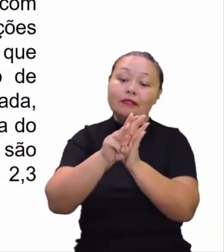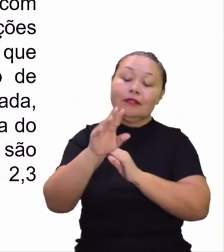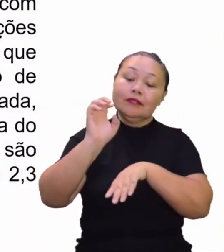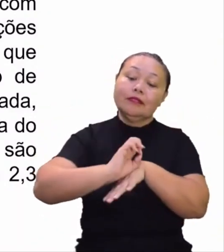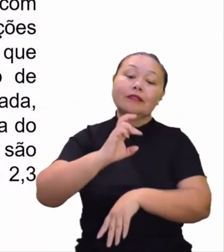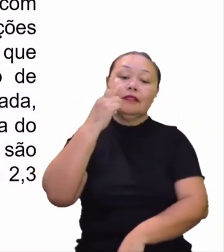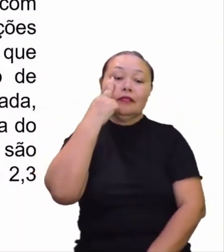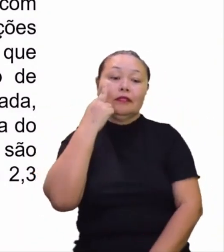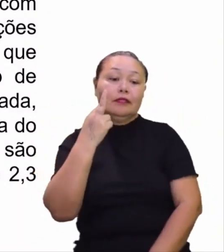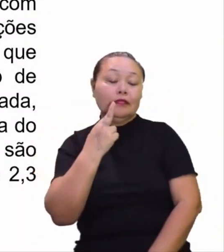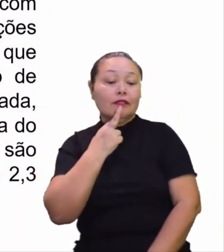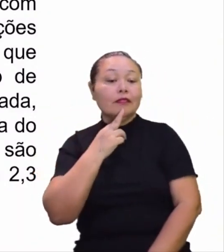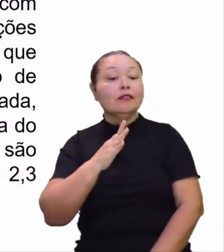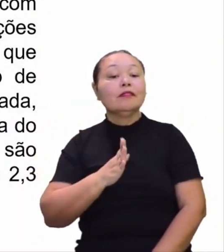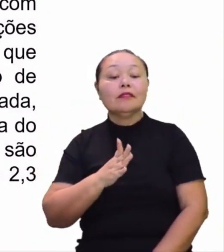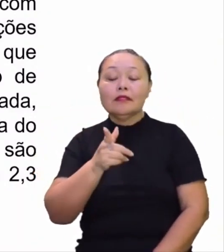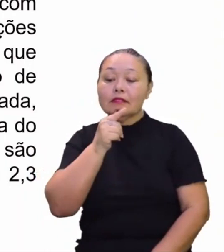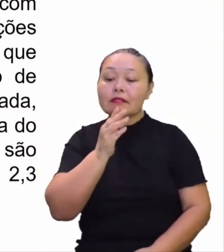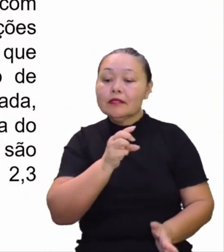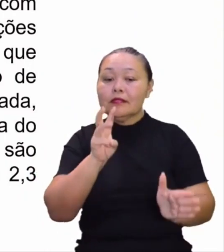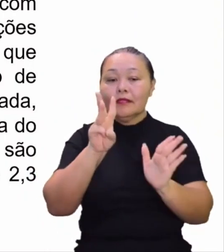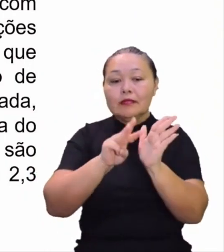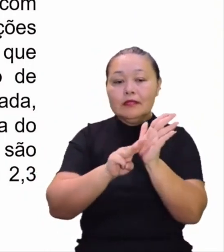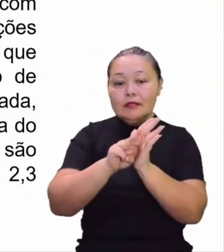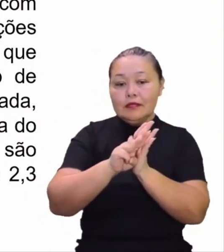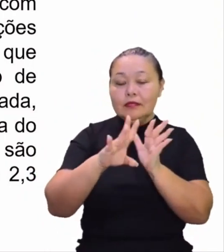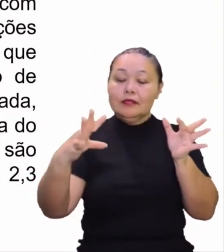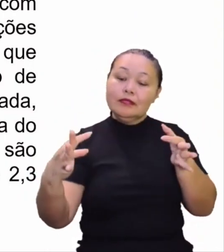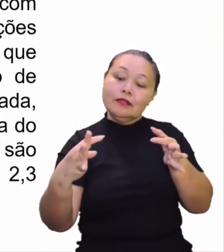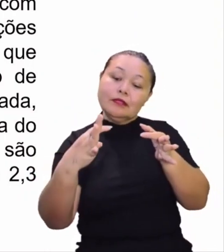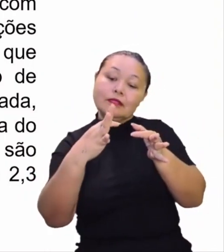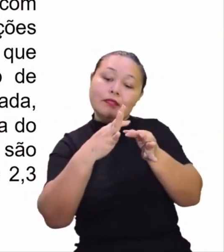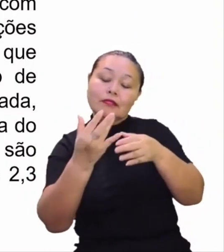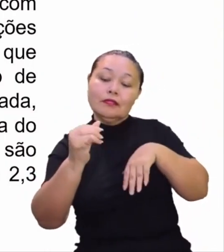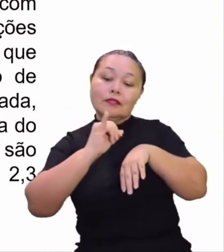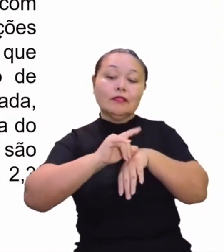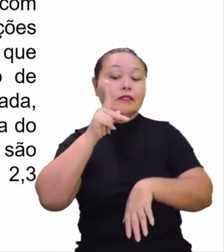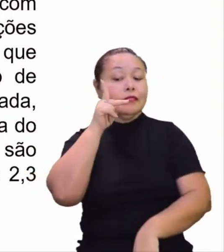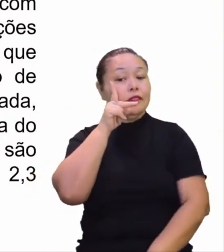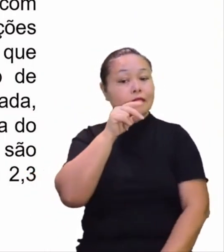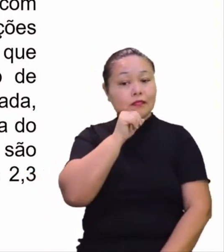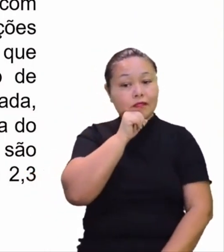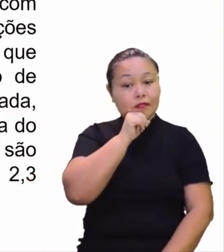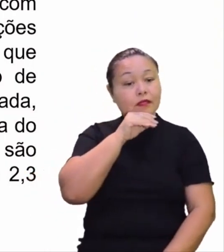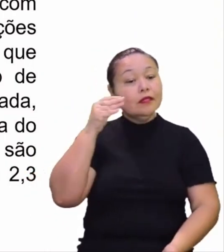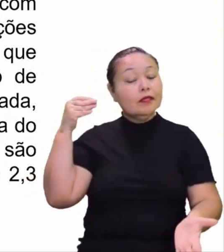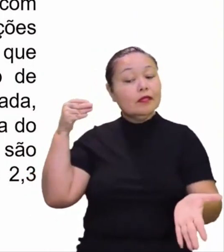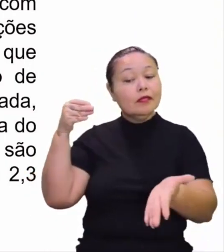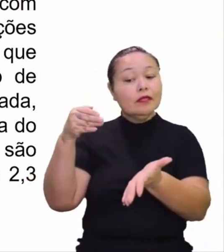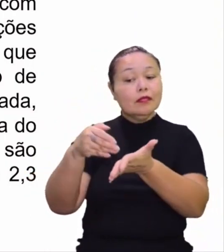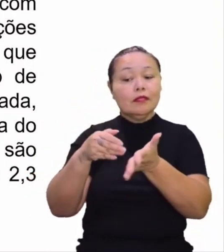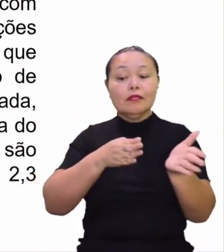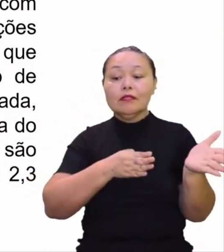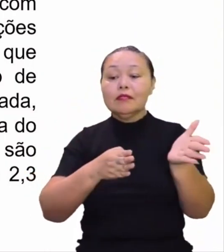Madeira, no estado de Rondônia. A hidrovia do Madeira liga a capital, Porto Velho, até o Rio